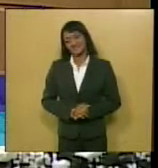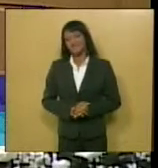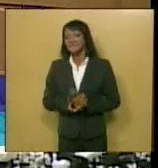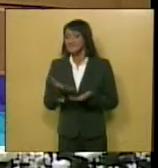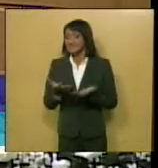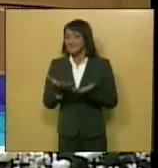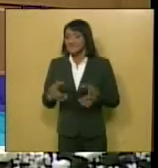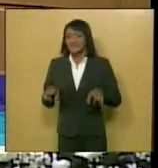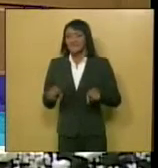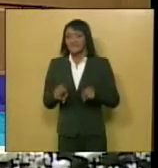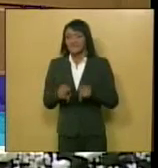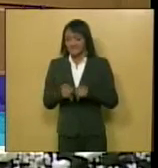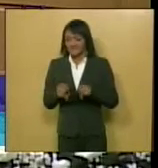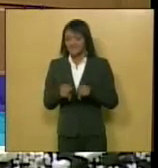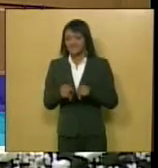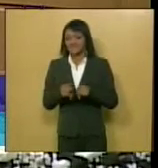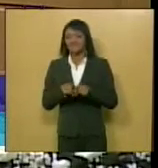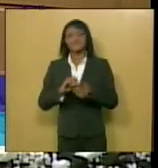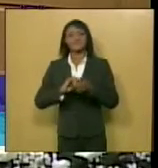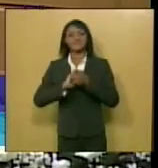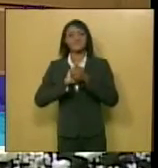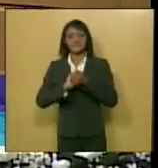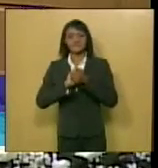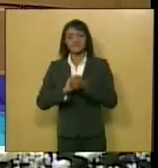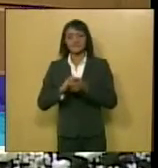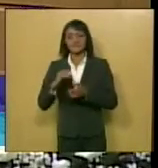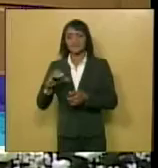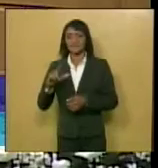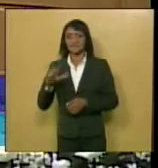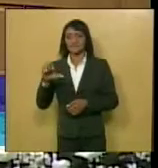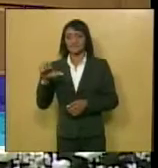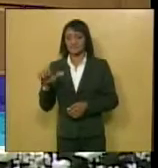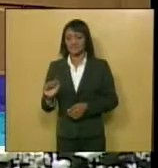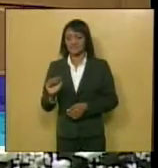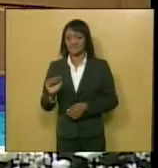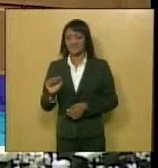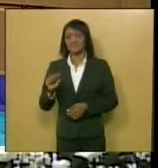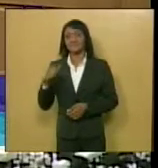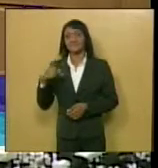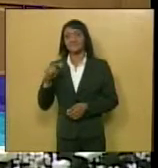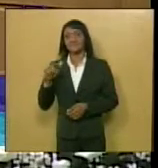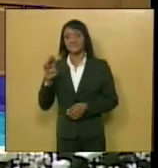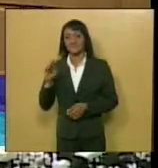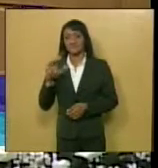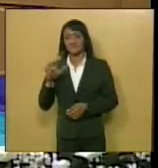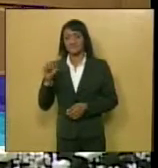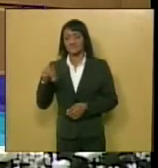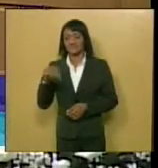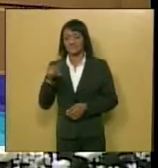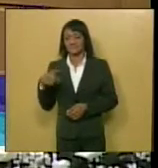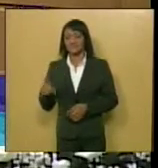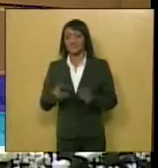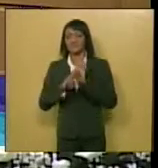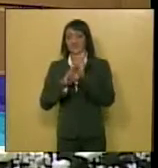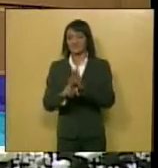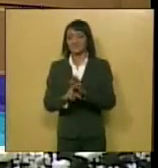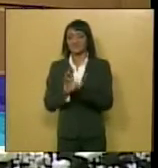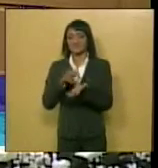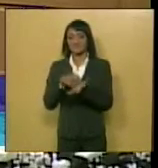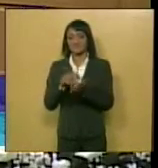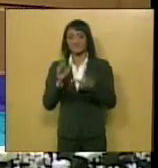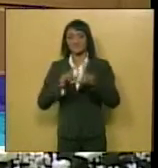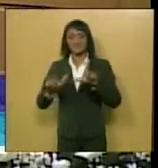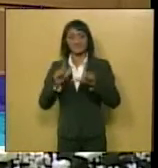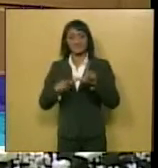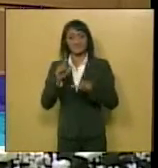Queremos também saudar Cléa Brandão, representante da Academia de Letras de Aracaju,